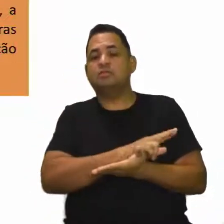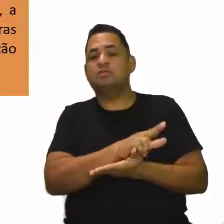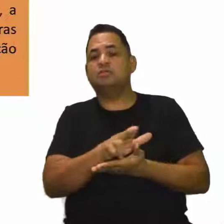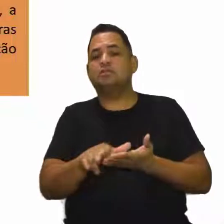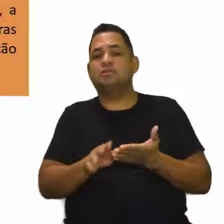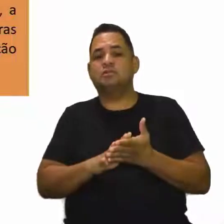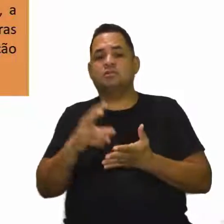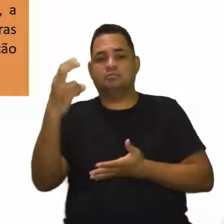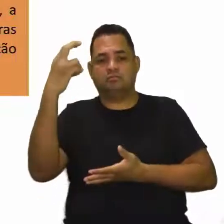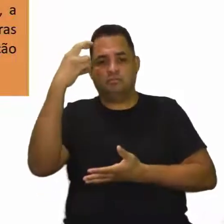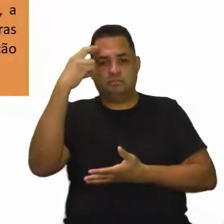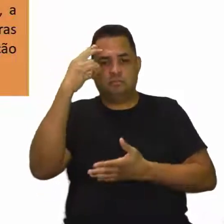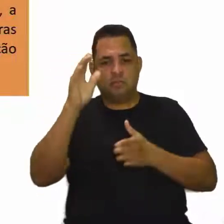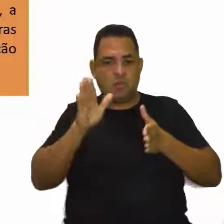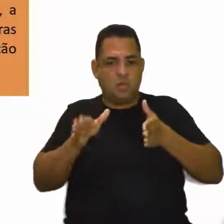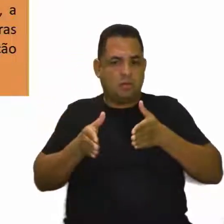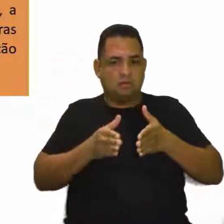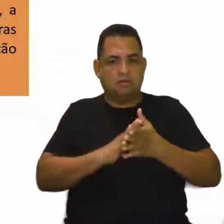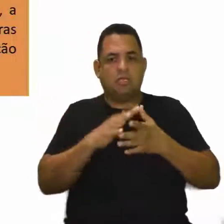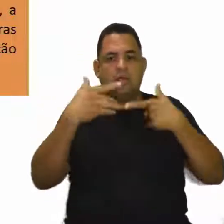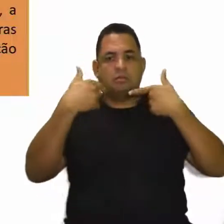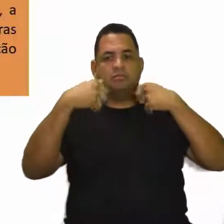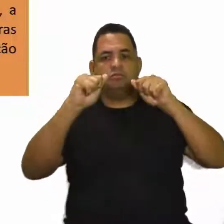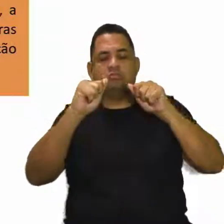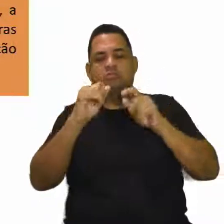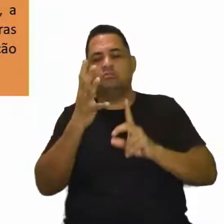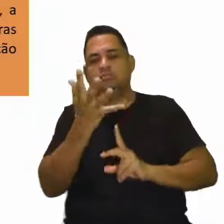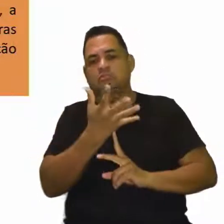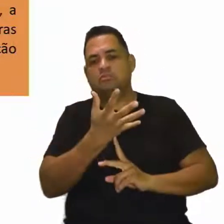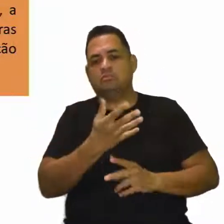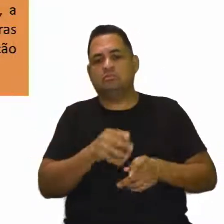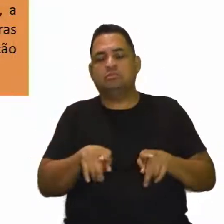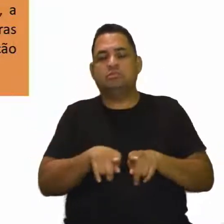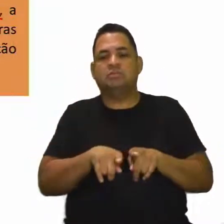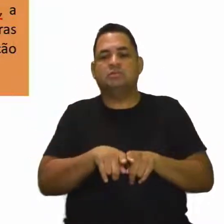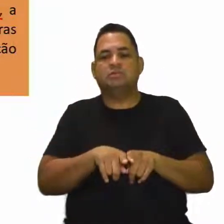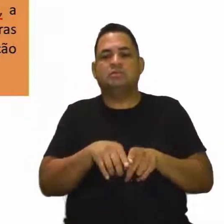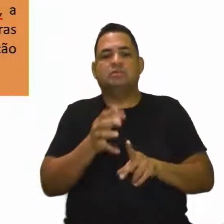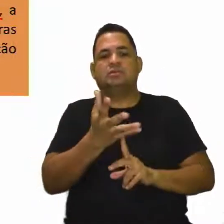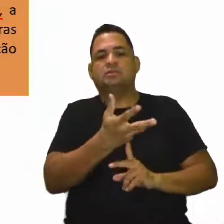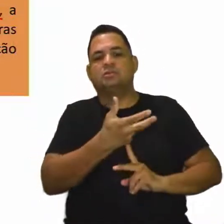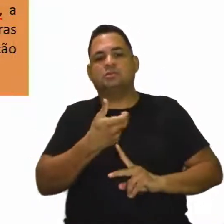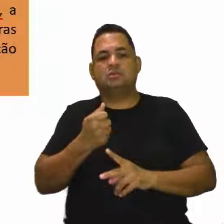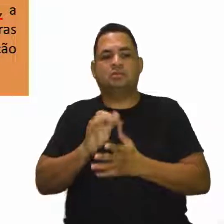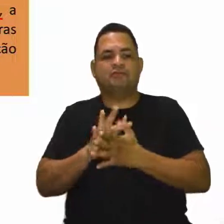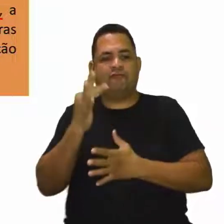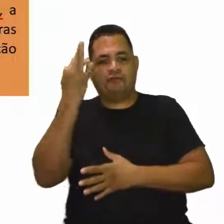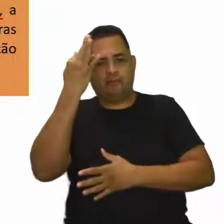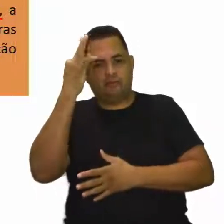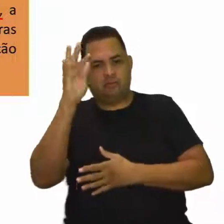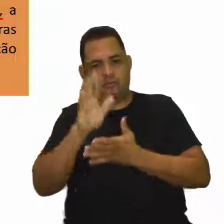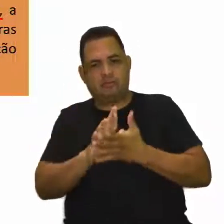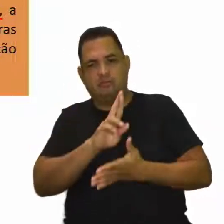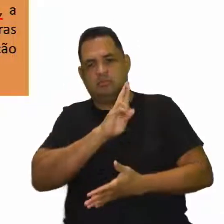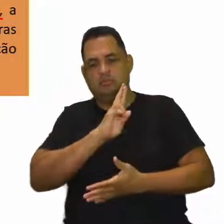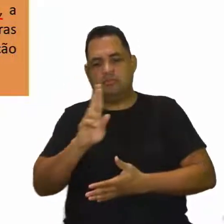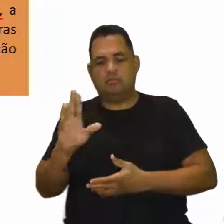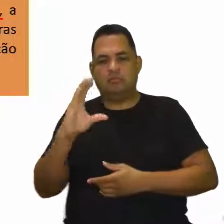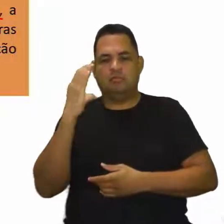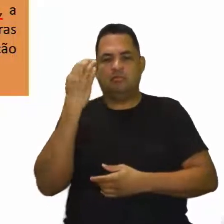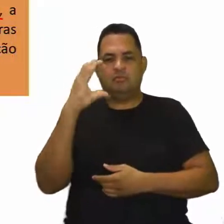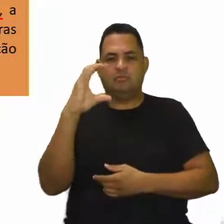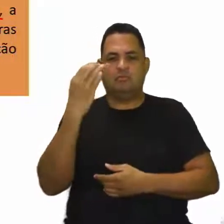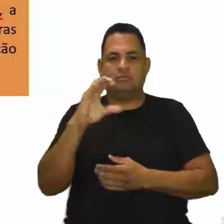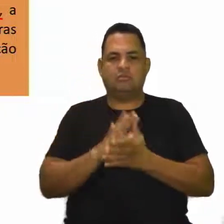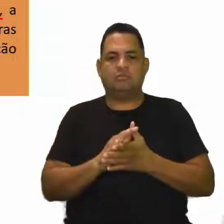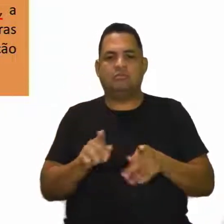da agricultura, as linguagens, da cultura, as linguagens, as artes, a filosofia, a religião,